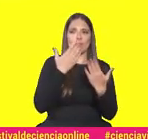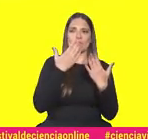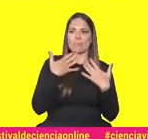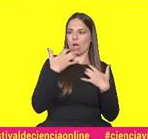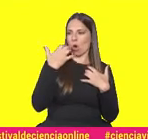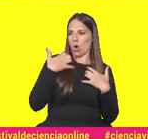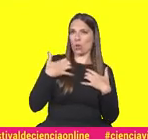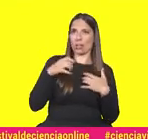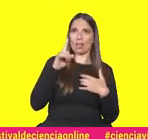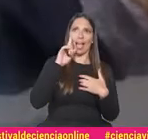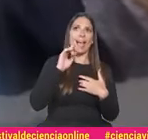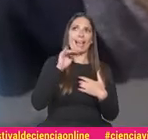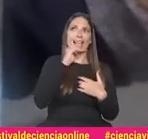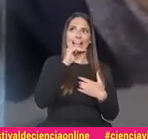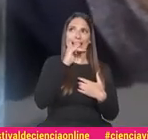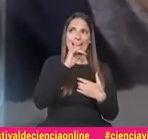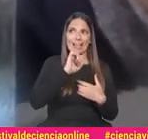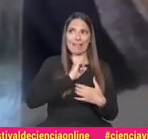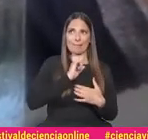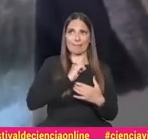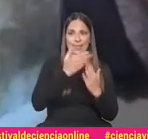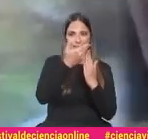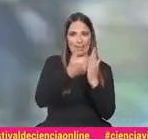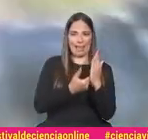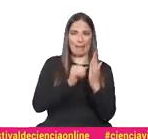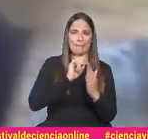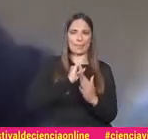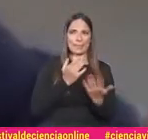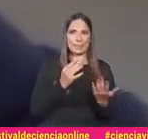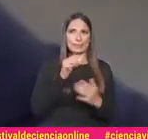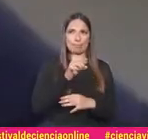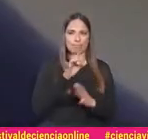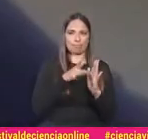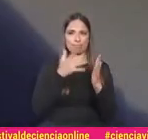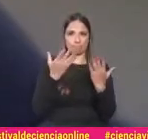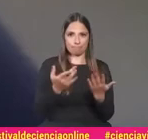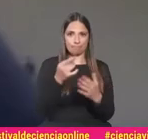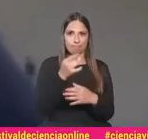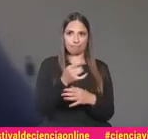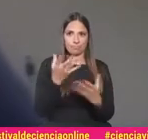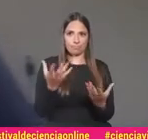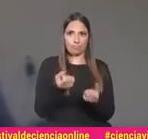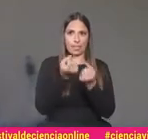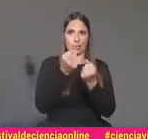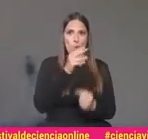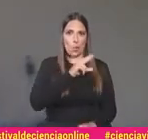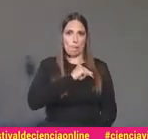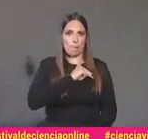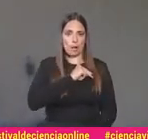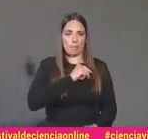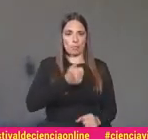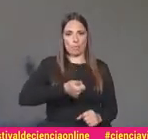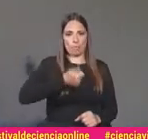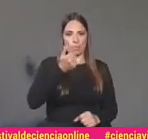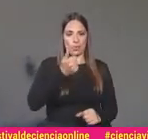é a minha cadela que está na capa. Perfeitamente. E este livro ganhou um dos prémios de um dos melhores